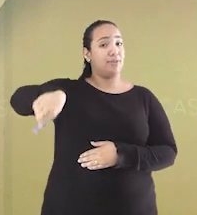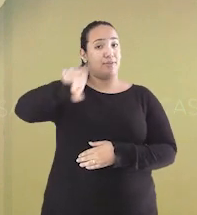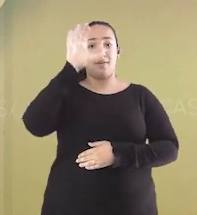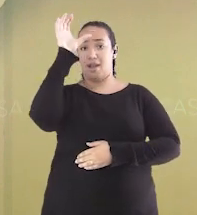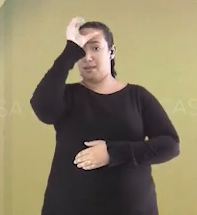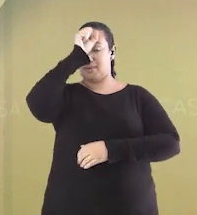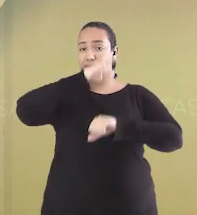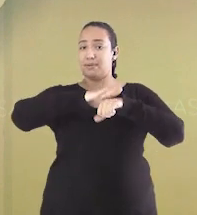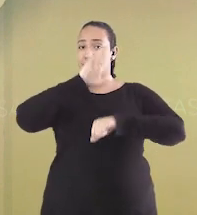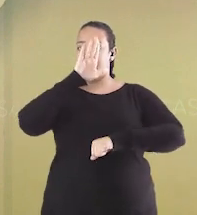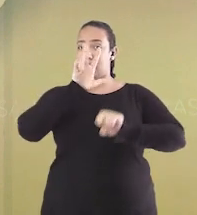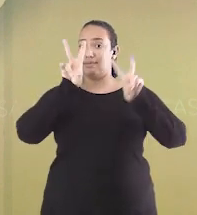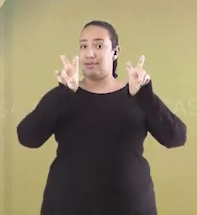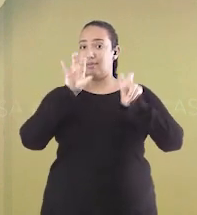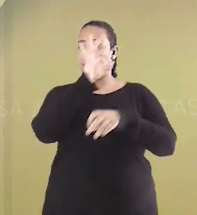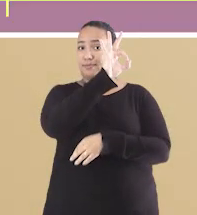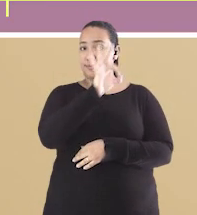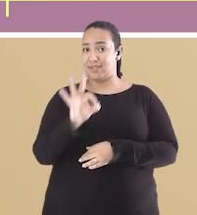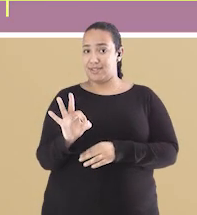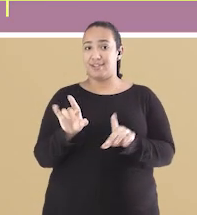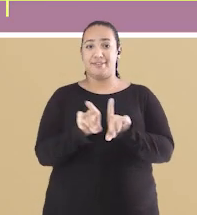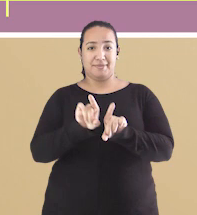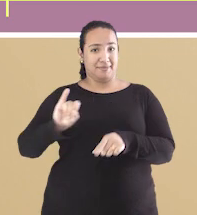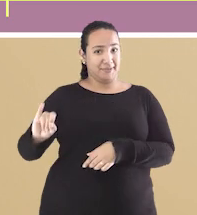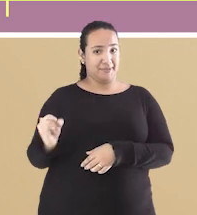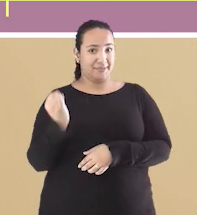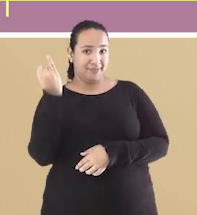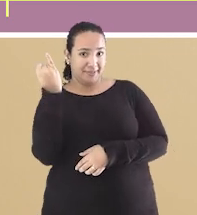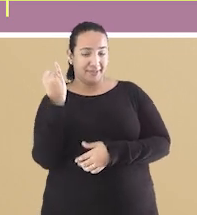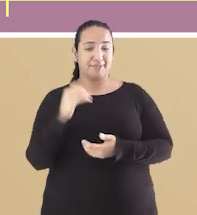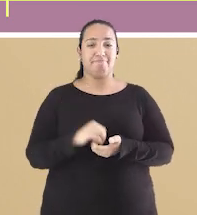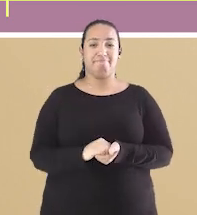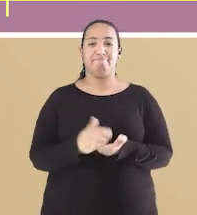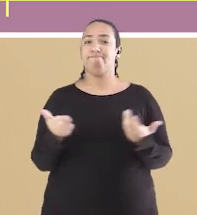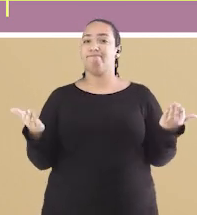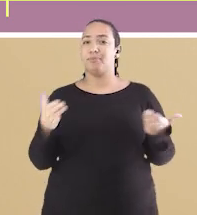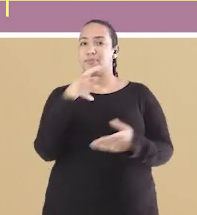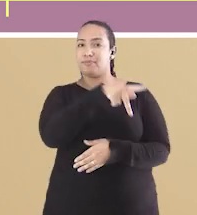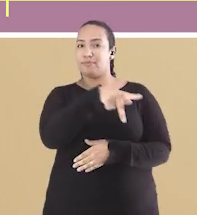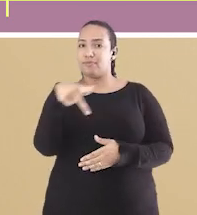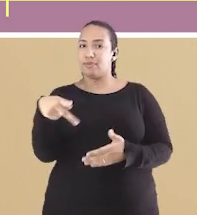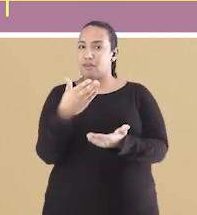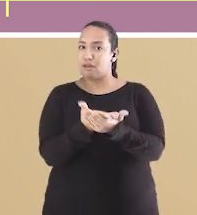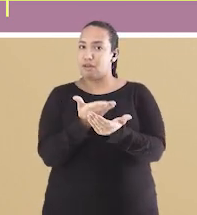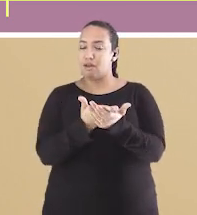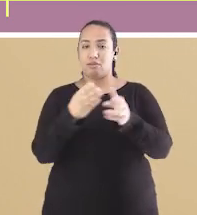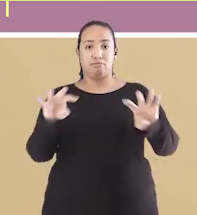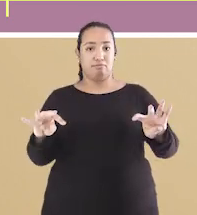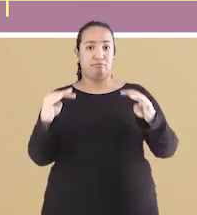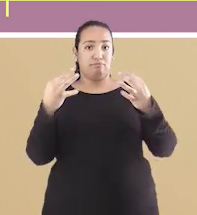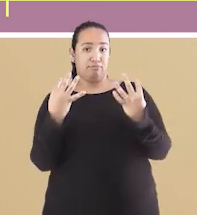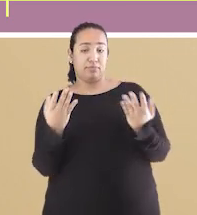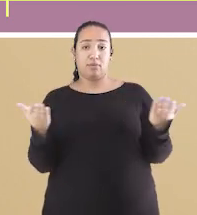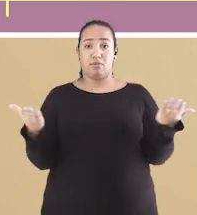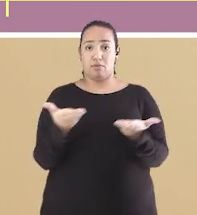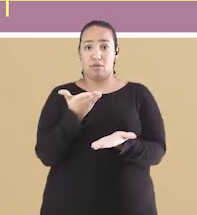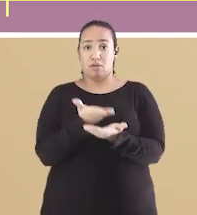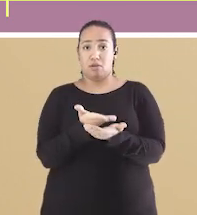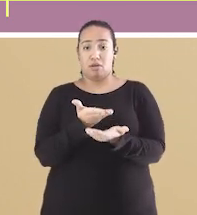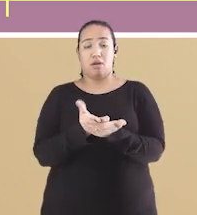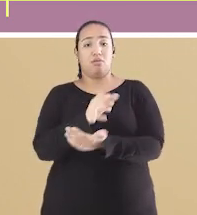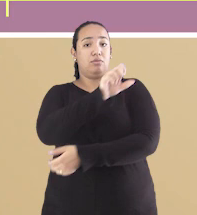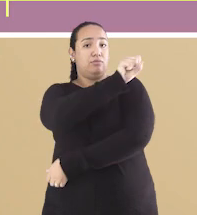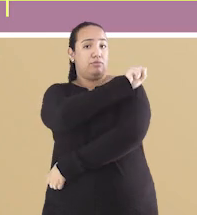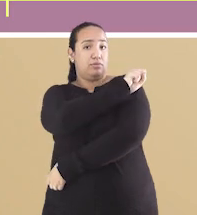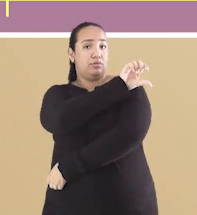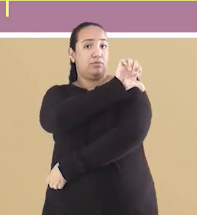sobre porcentagem e juros. Agora, para os professores que nos acompanham, essa aula é voltada para os 8º